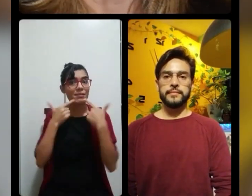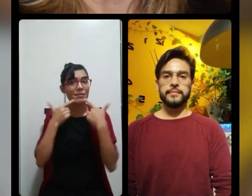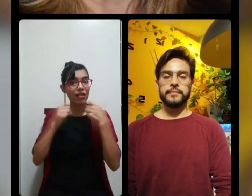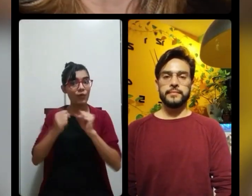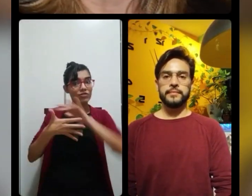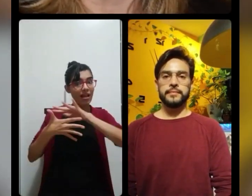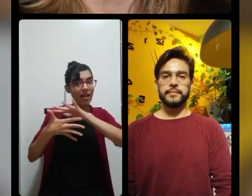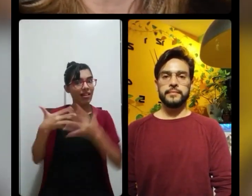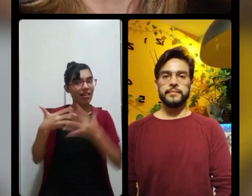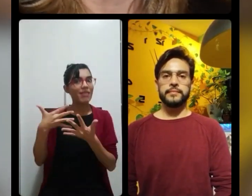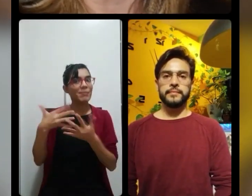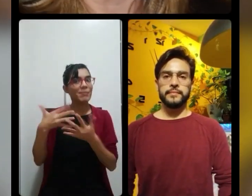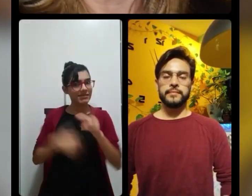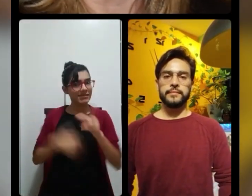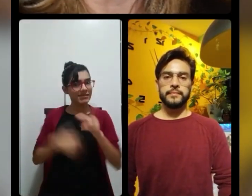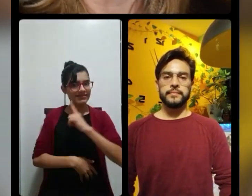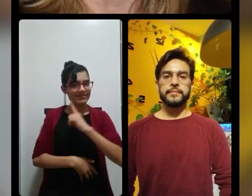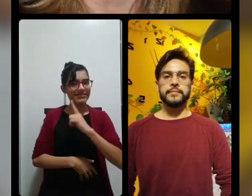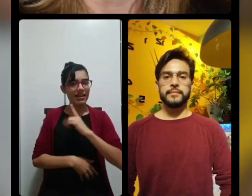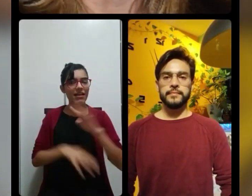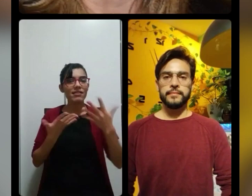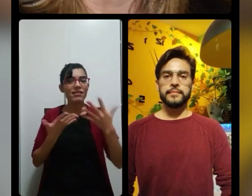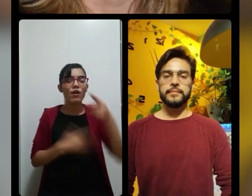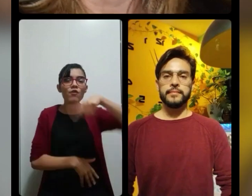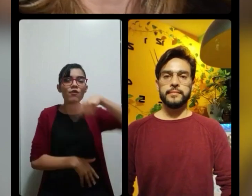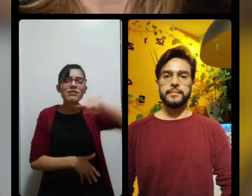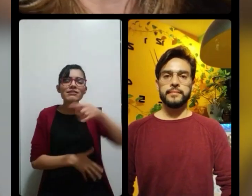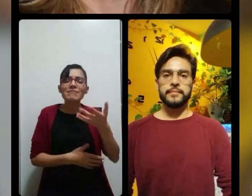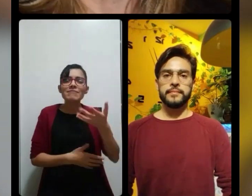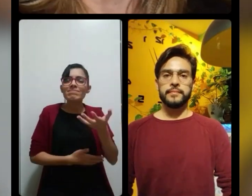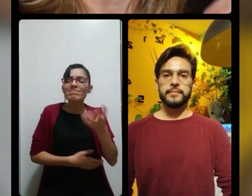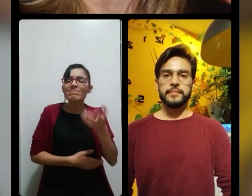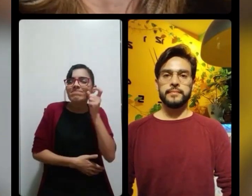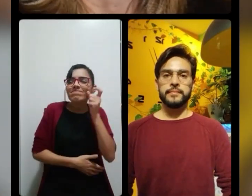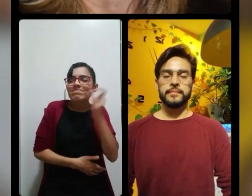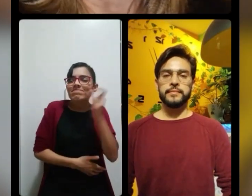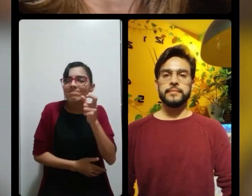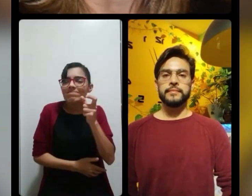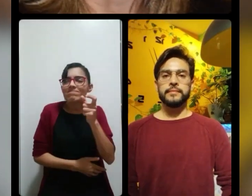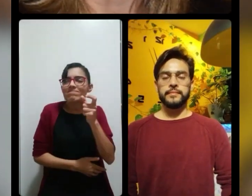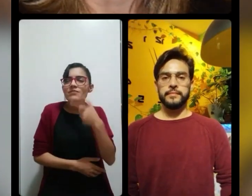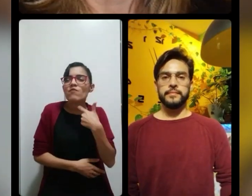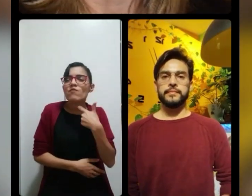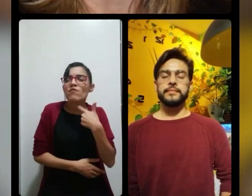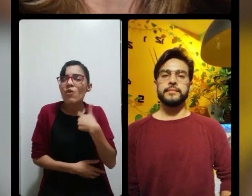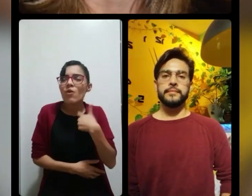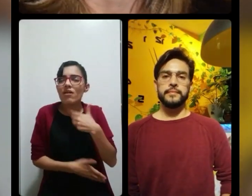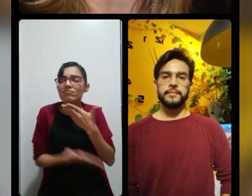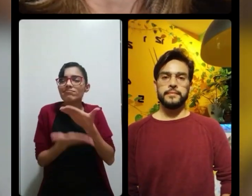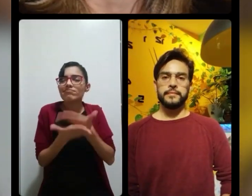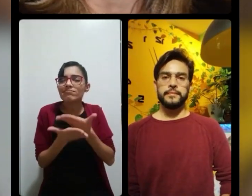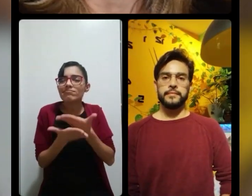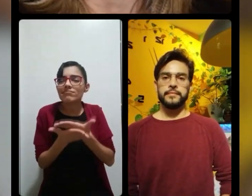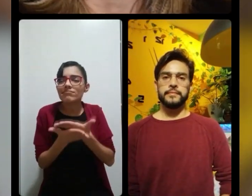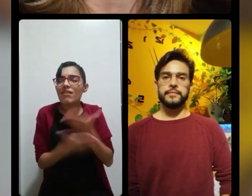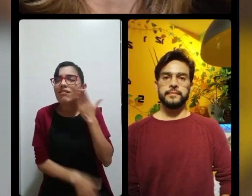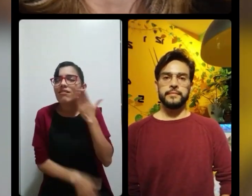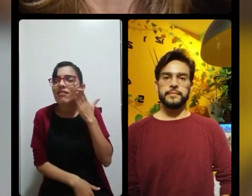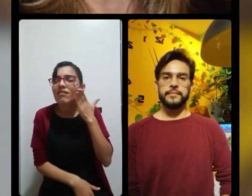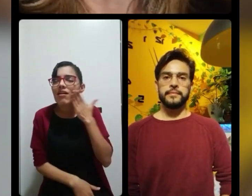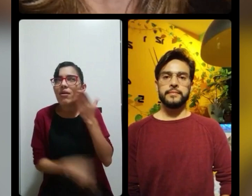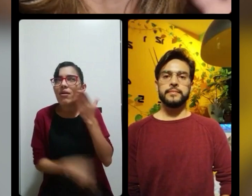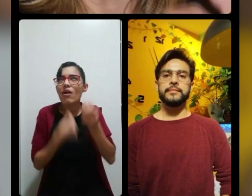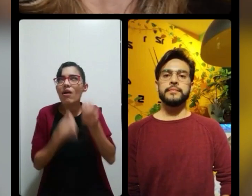iniciantes, as pessoas que desejam começar a estudar um pouco mais, ou começar a descobrir um pouco mais sobre a literatura do Rio Grande do